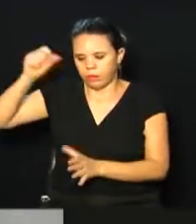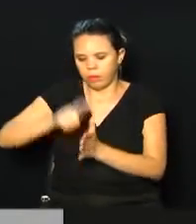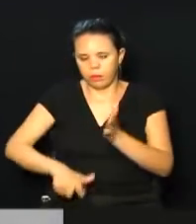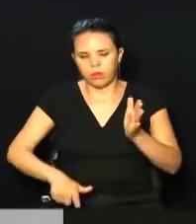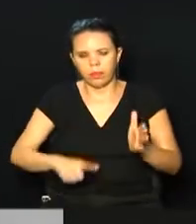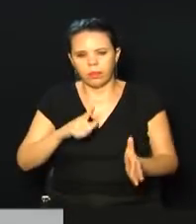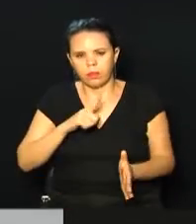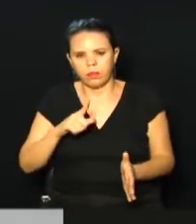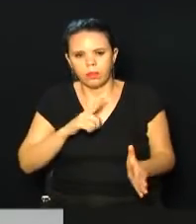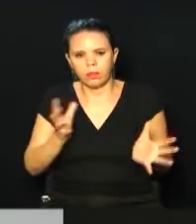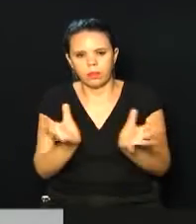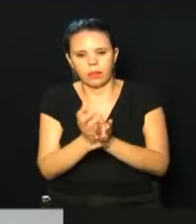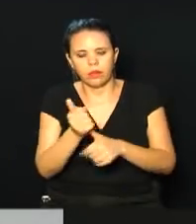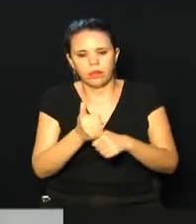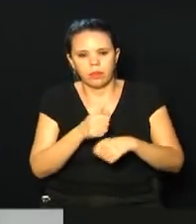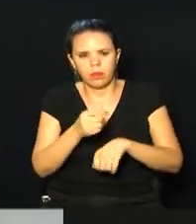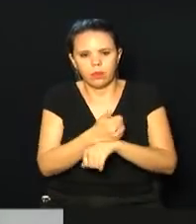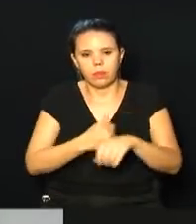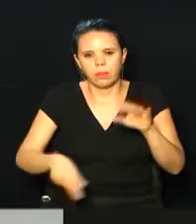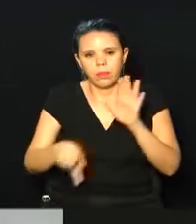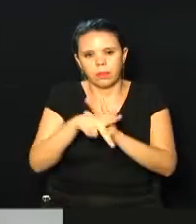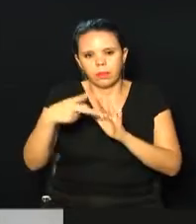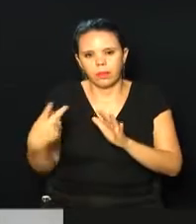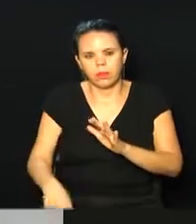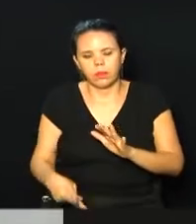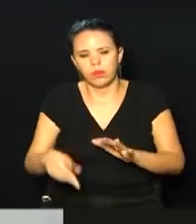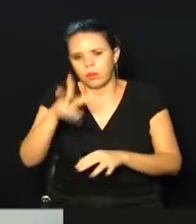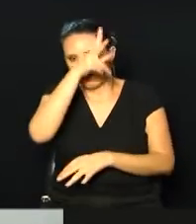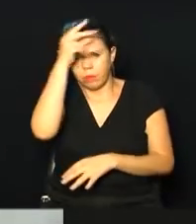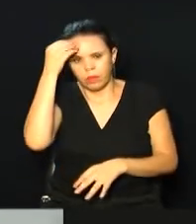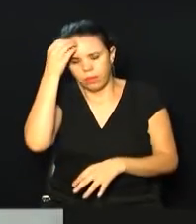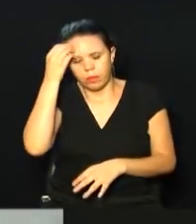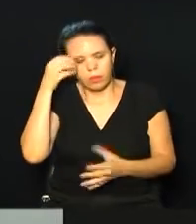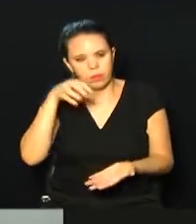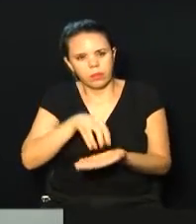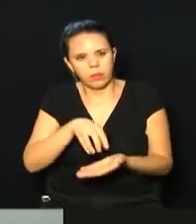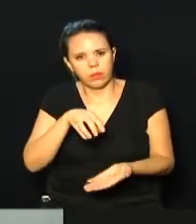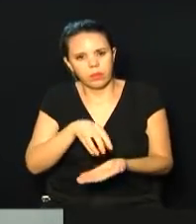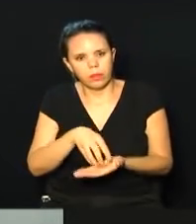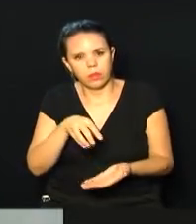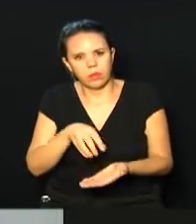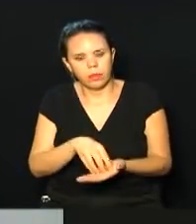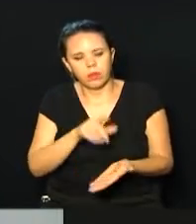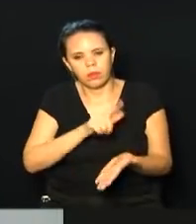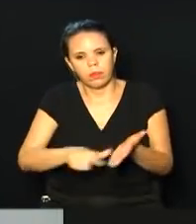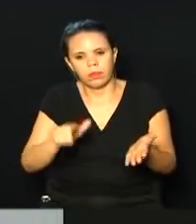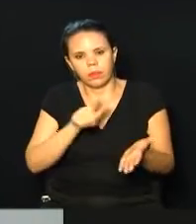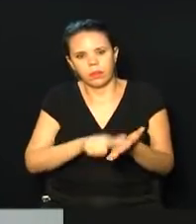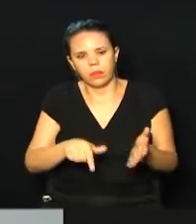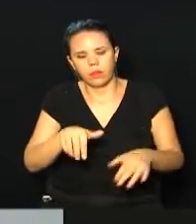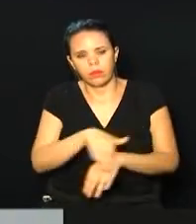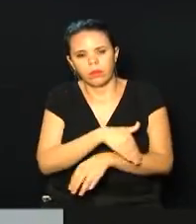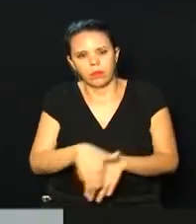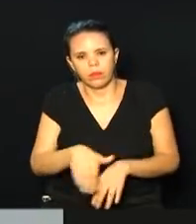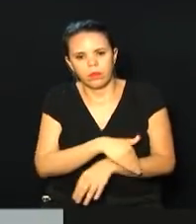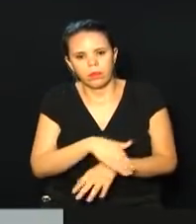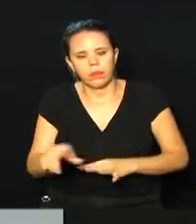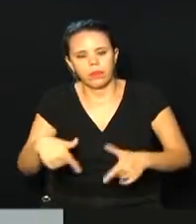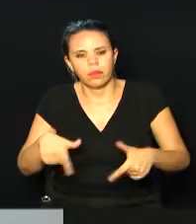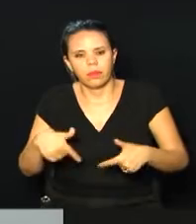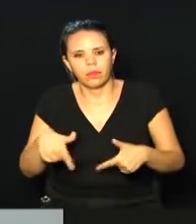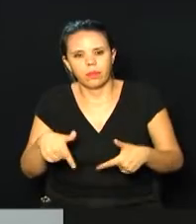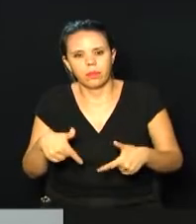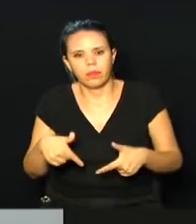primeiro, uma equipe especializada na prefeitura, no Departamento de Limpeza Urbana, que trabalha